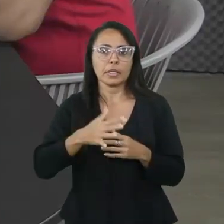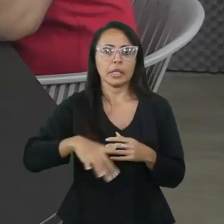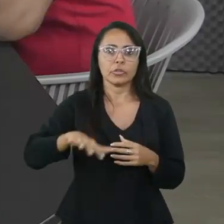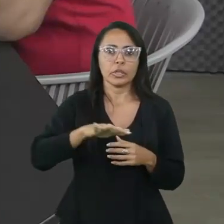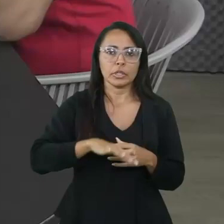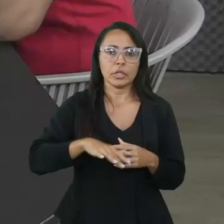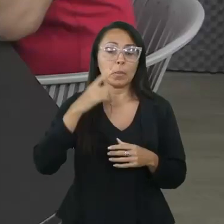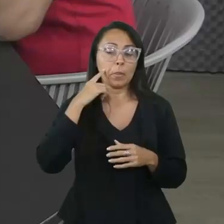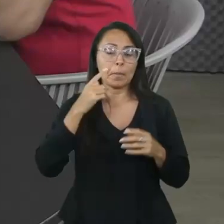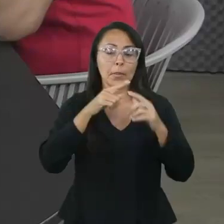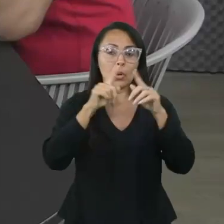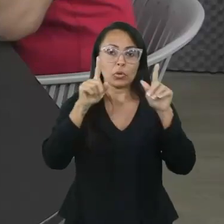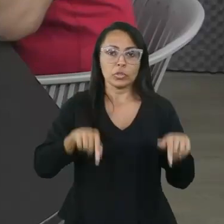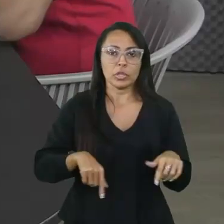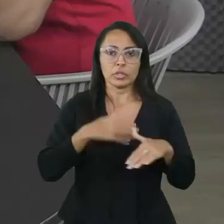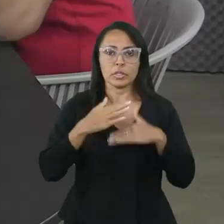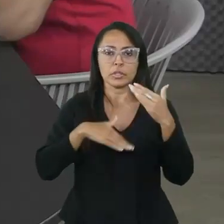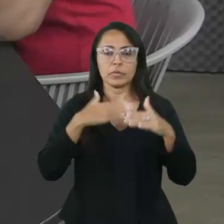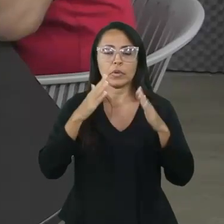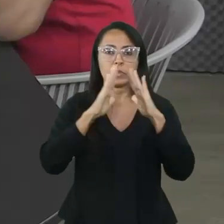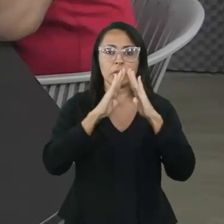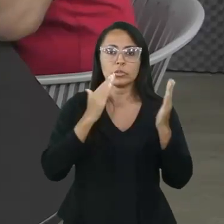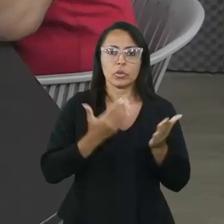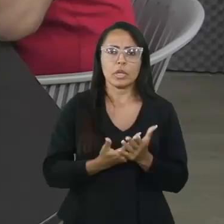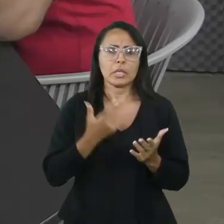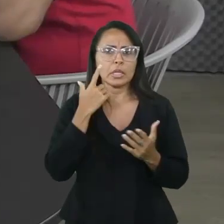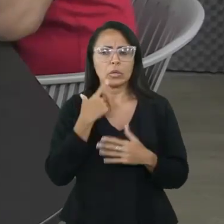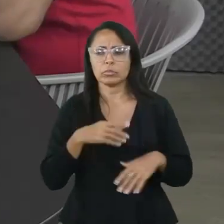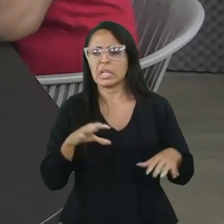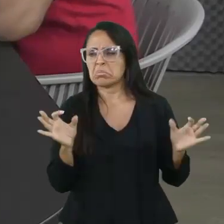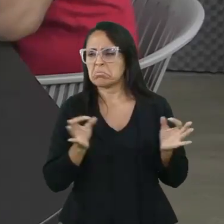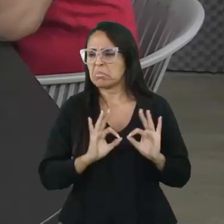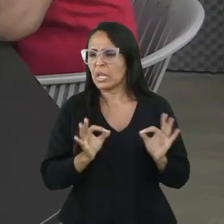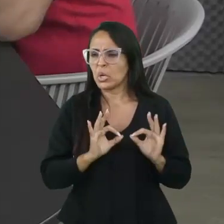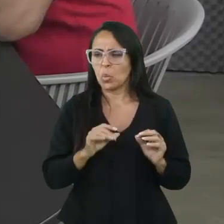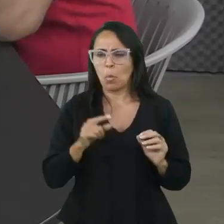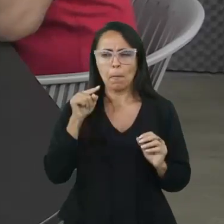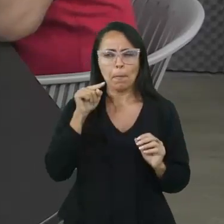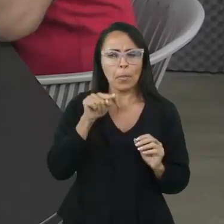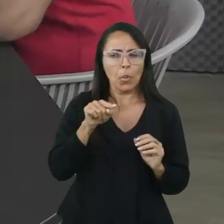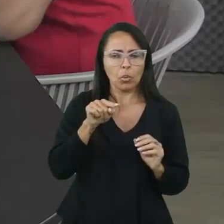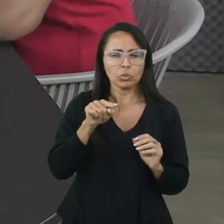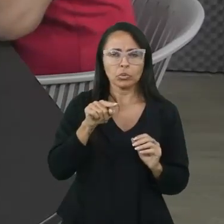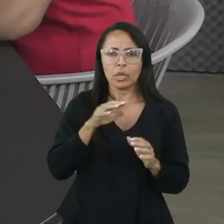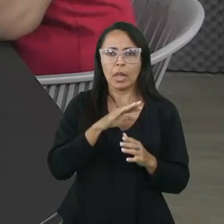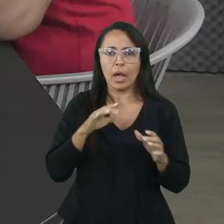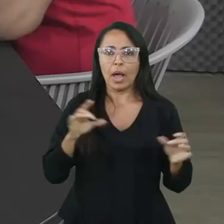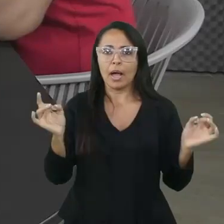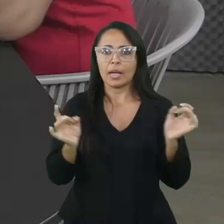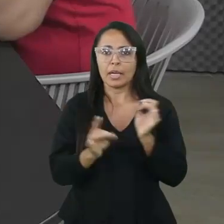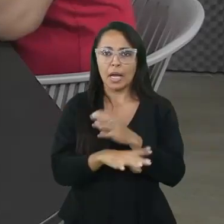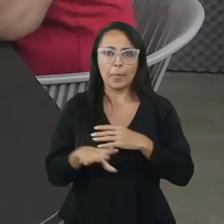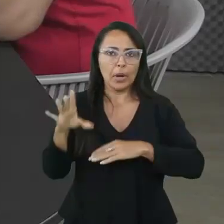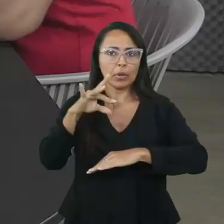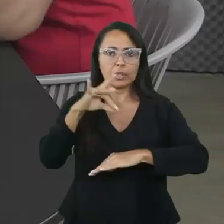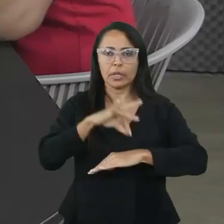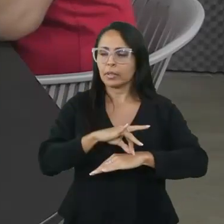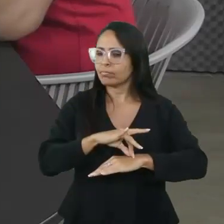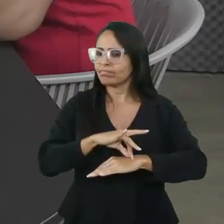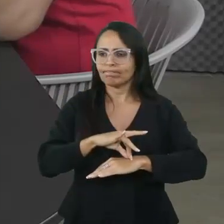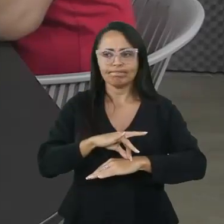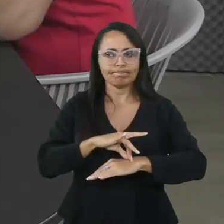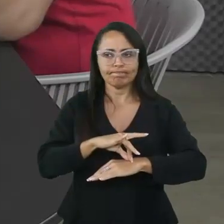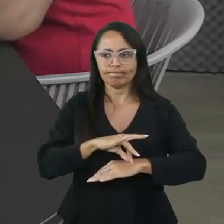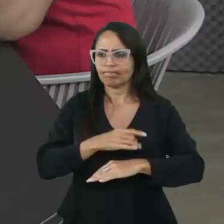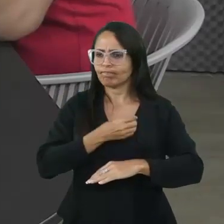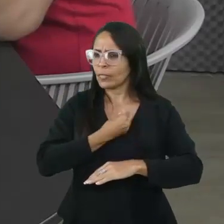do projeto que a gente desenvolve na escola, não tem em nenhuma linha, em nenhum ponto, tem dizendo lá, acabar com a espécie Aedes aegypti. Não existe